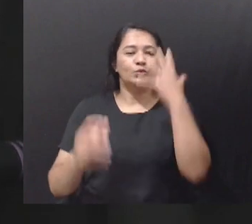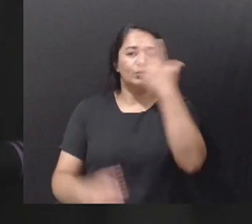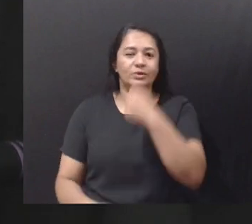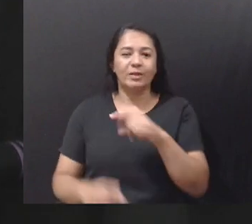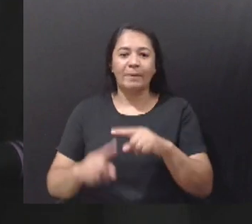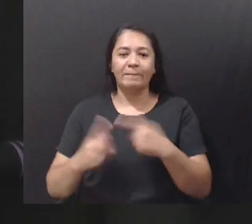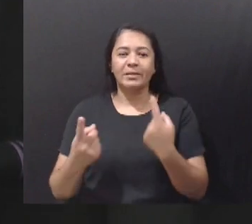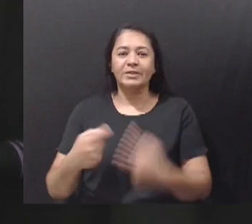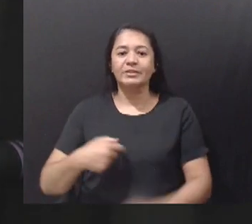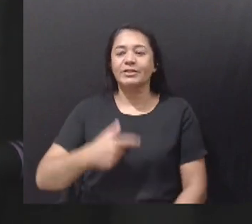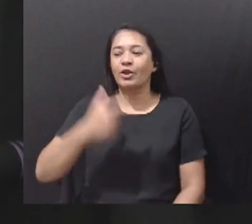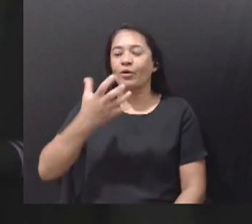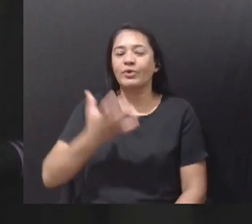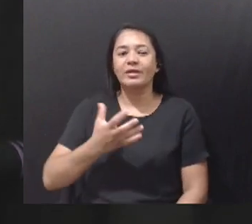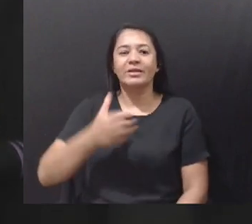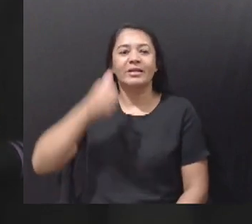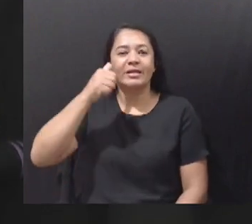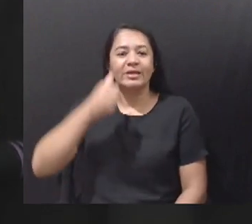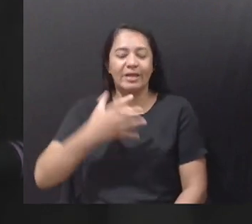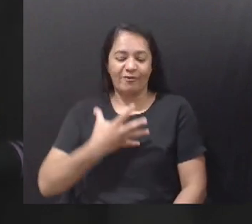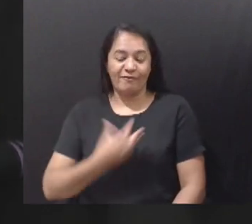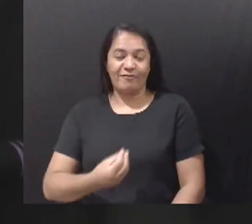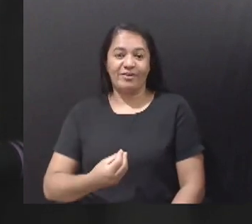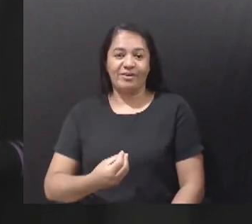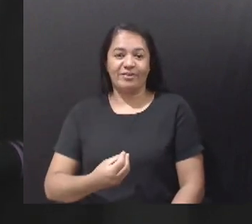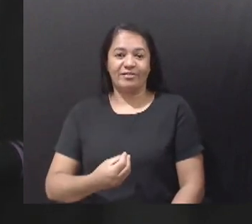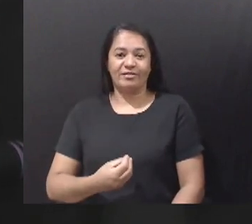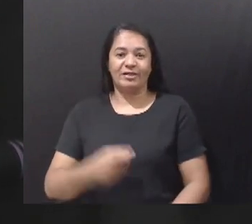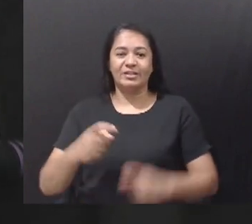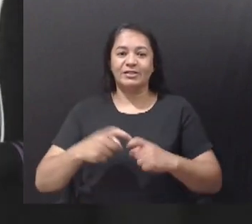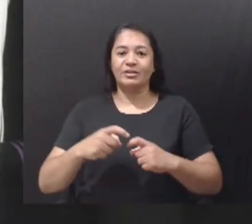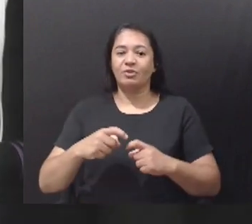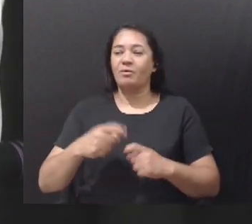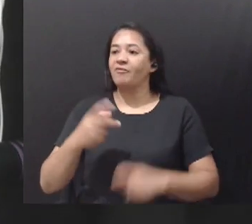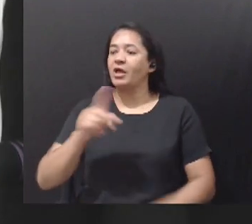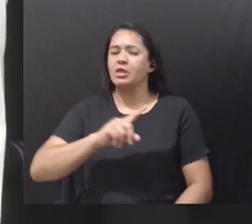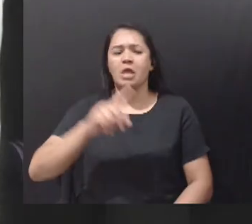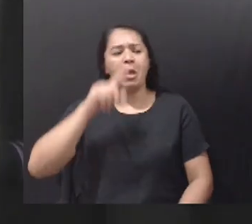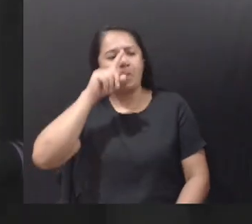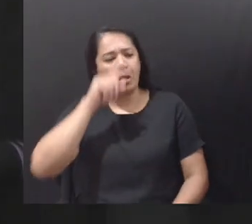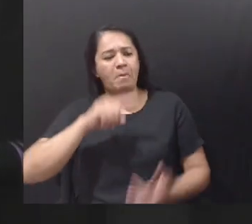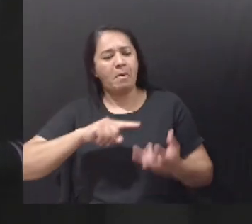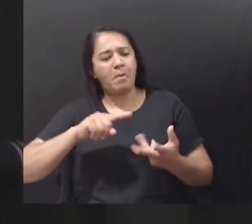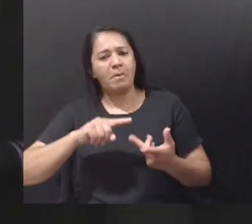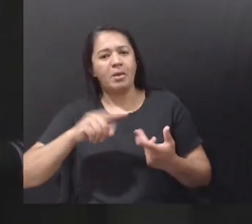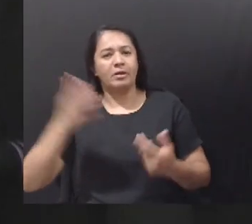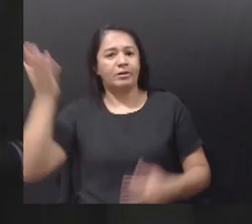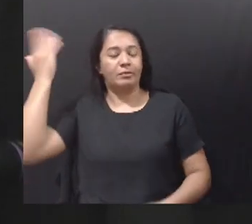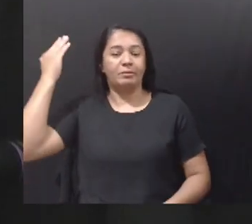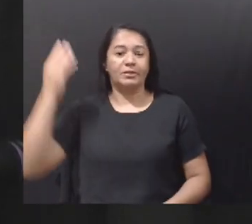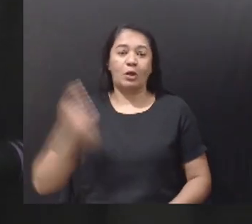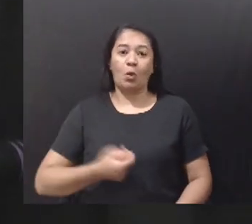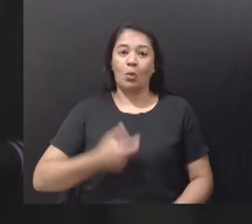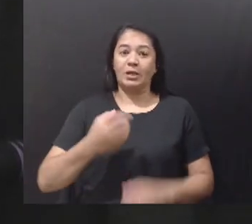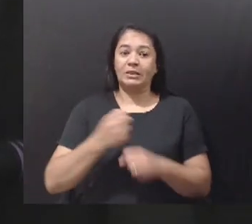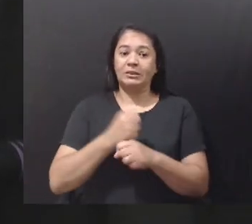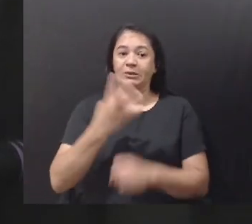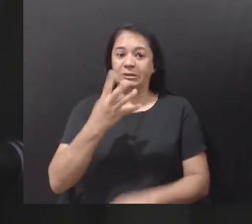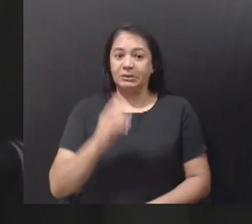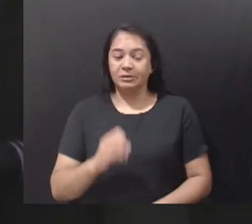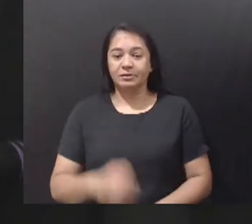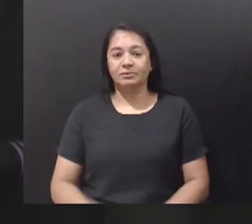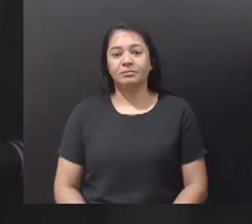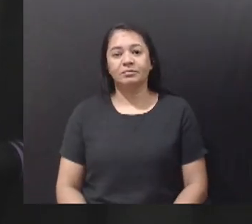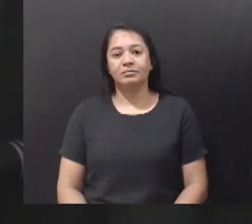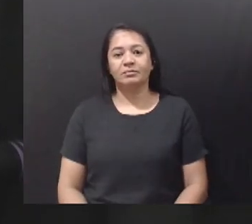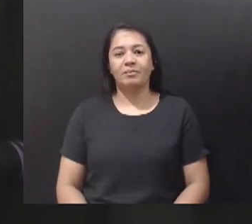queria ter filhos. Fui em 5 médicos que eles disseram não, é perigoso, naquela época, né, quase 40 anos passados. Mas o meu sonho não